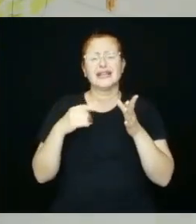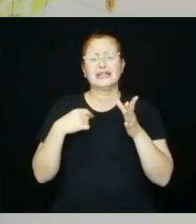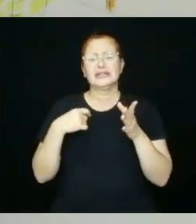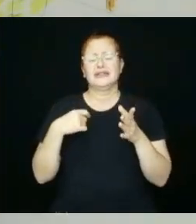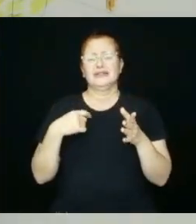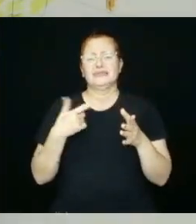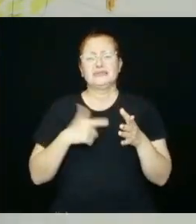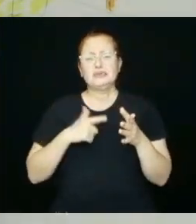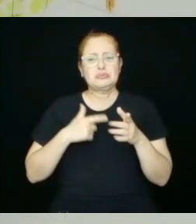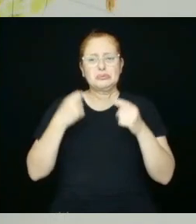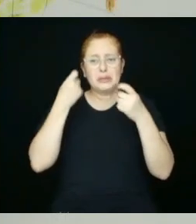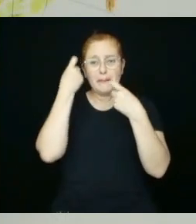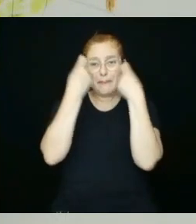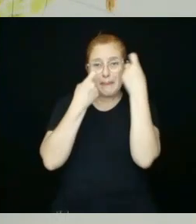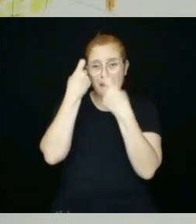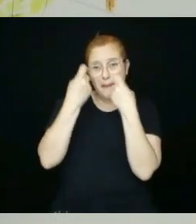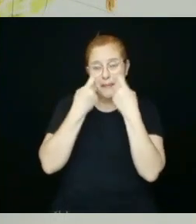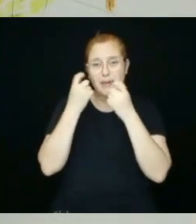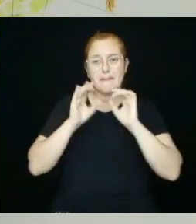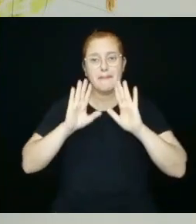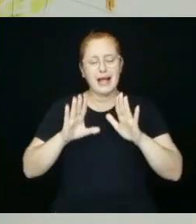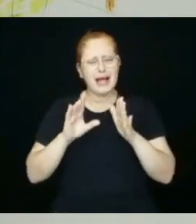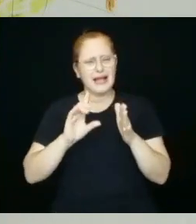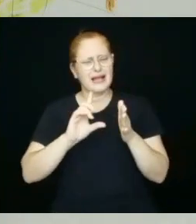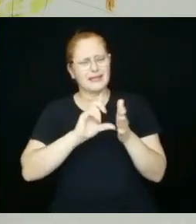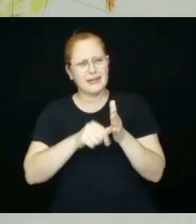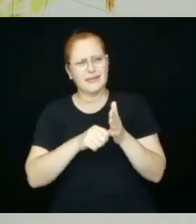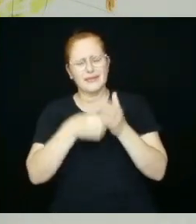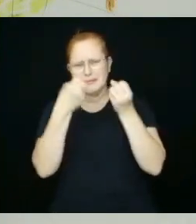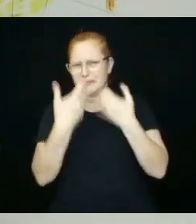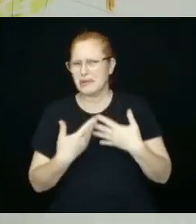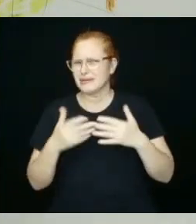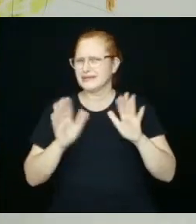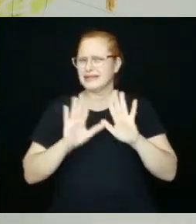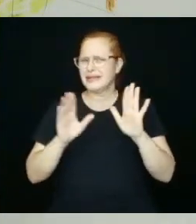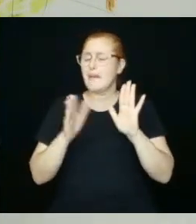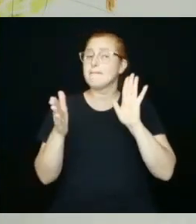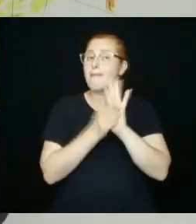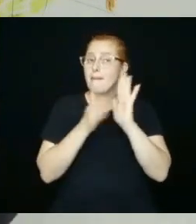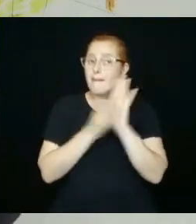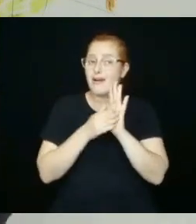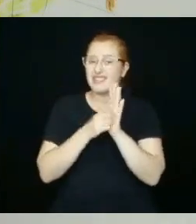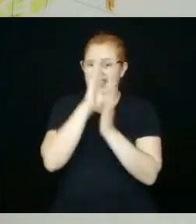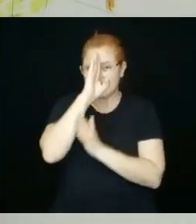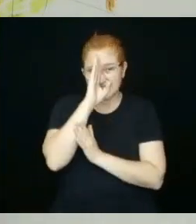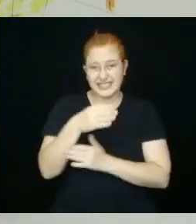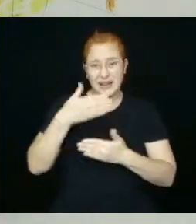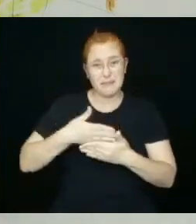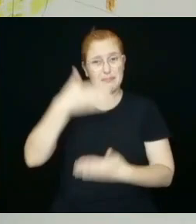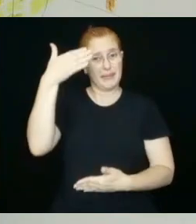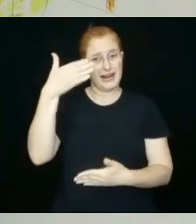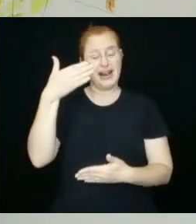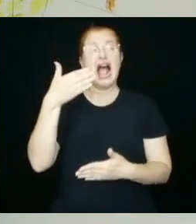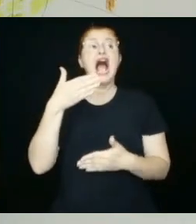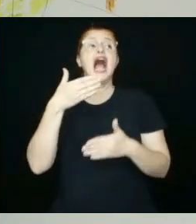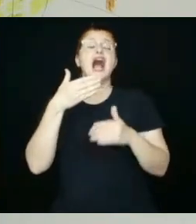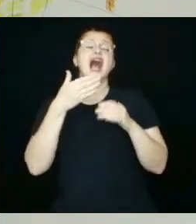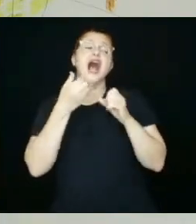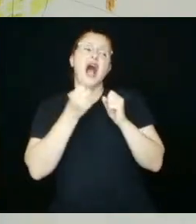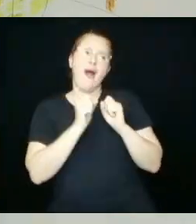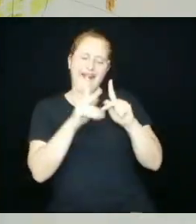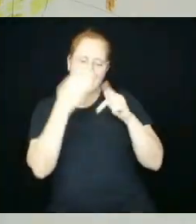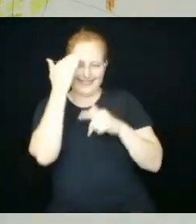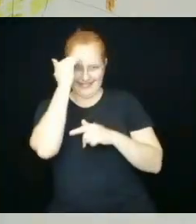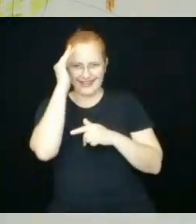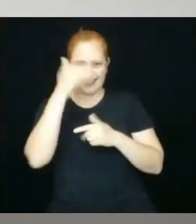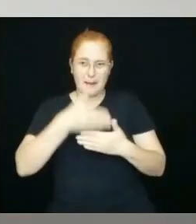de que tivesse alguma coisa errada, assim, né? Mas aí ela disse, não, Bruno, eu acho que a proposta é na parede. E aí, tá bom,